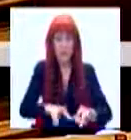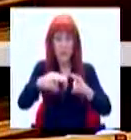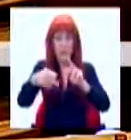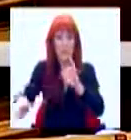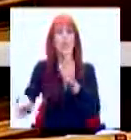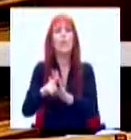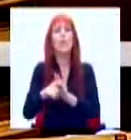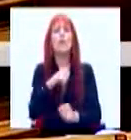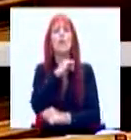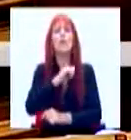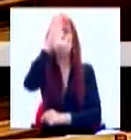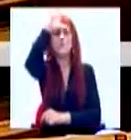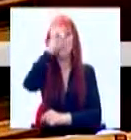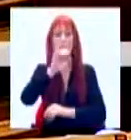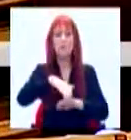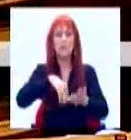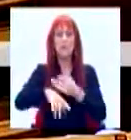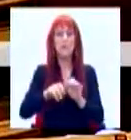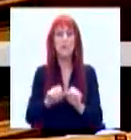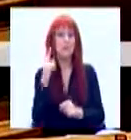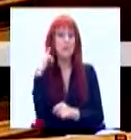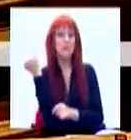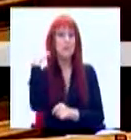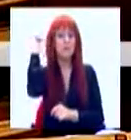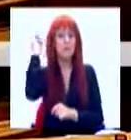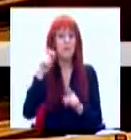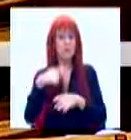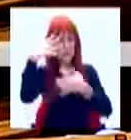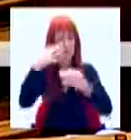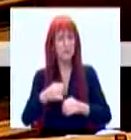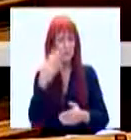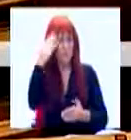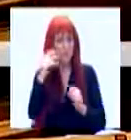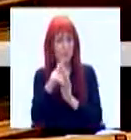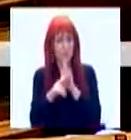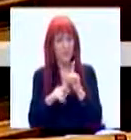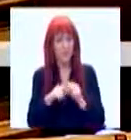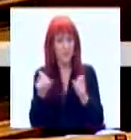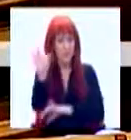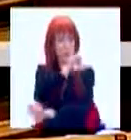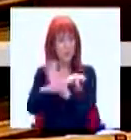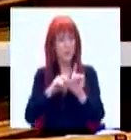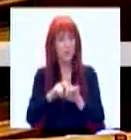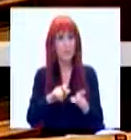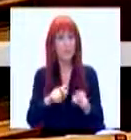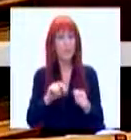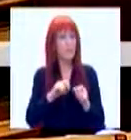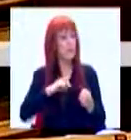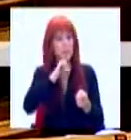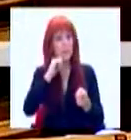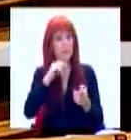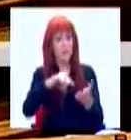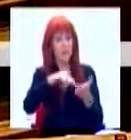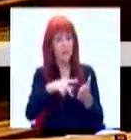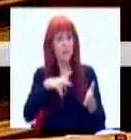legislativa permitirá ao Governo estabelecer como infrações condutas previstas nos regulamentos comunitários e que ainda não constam no quadro legal